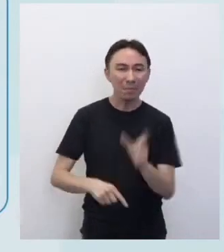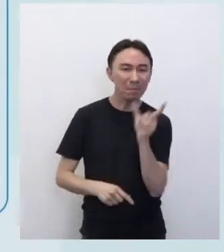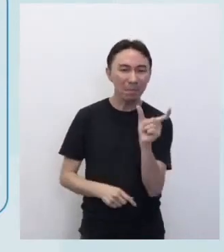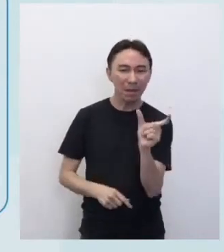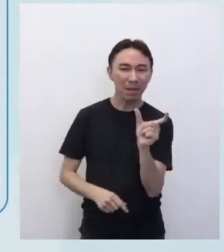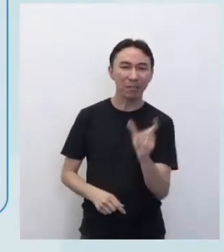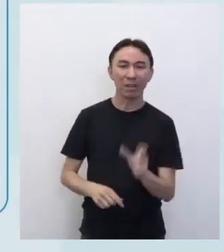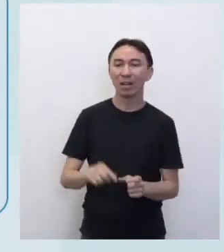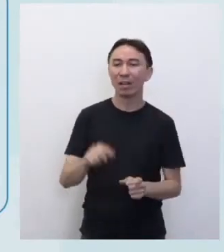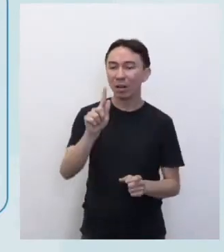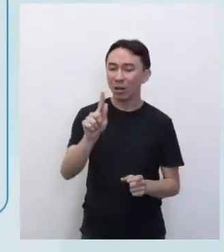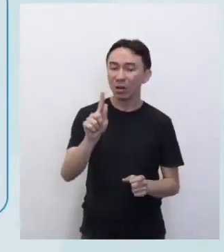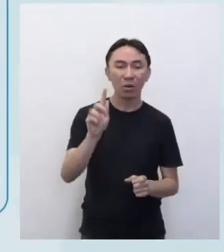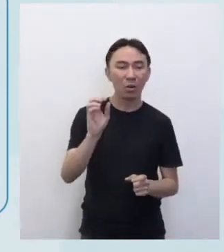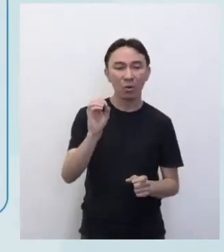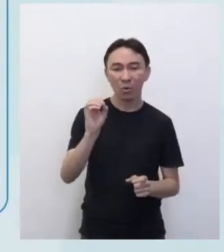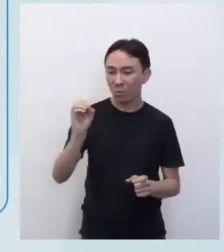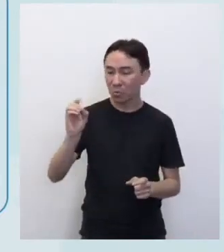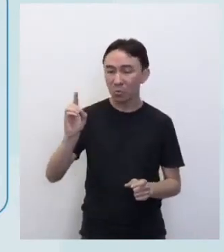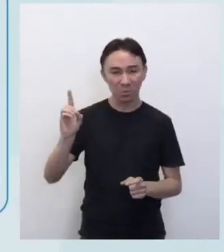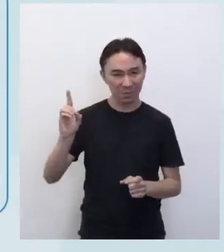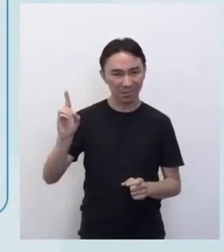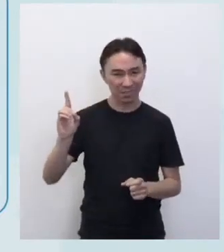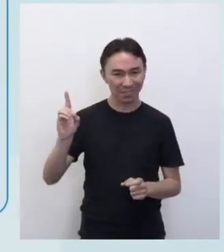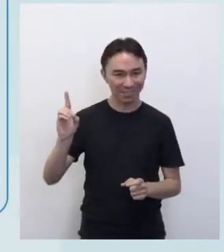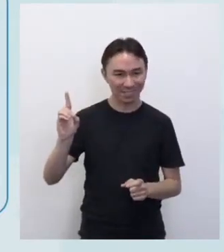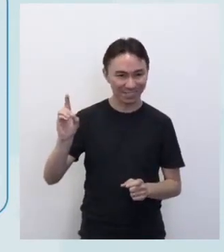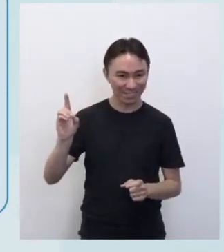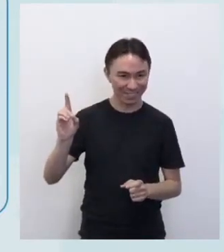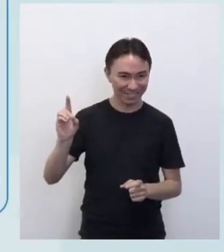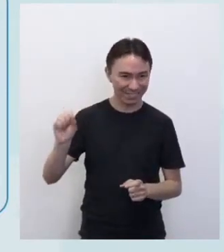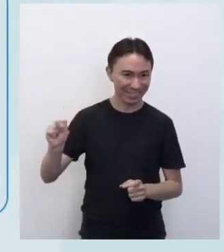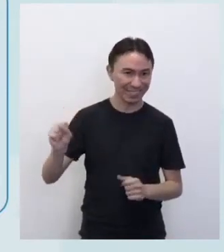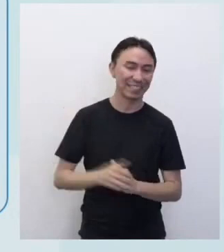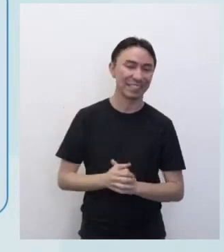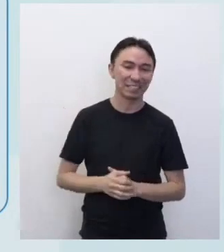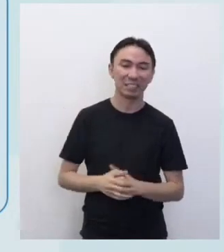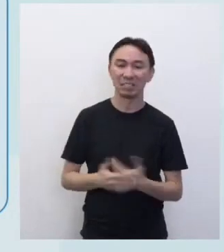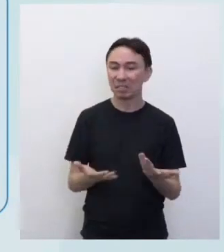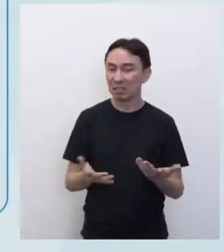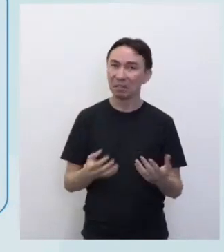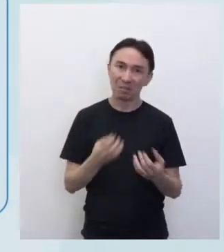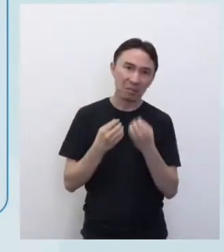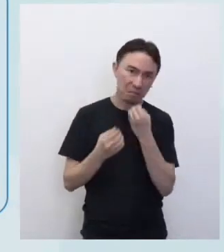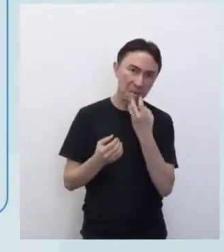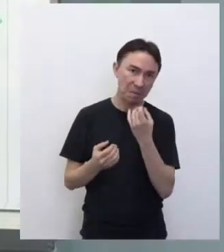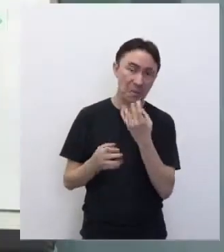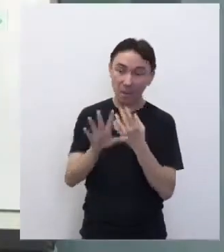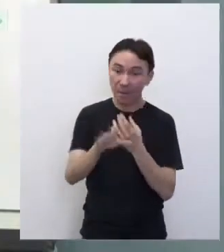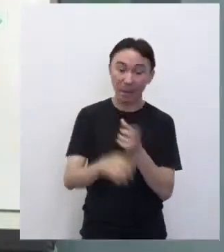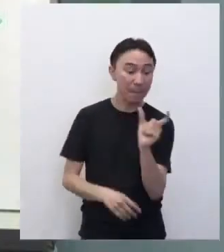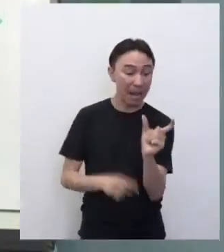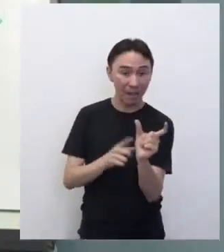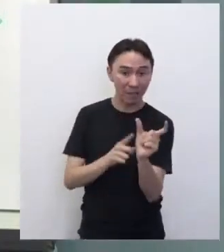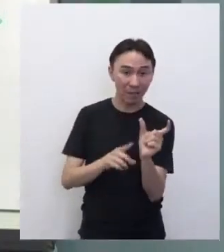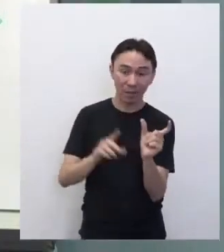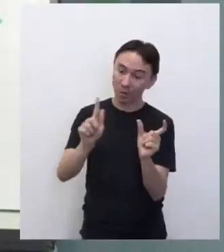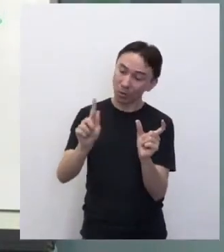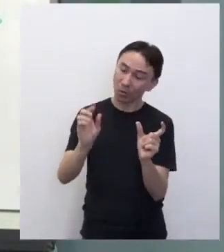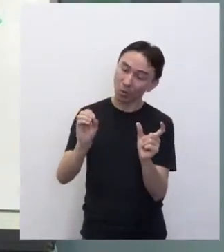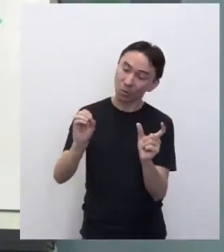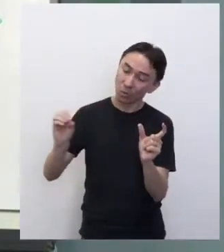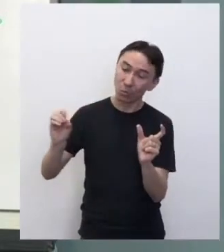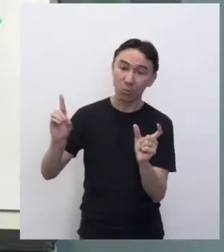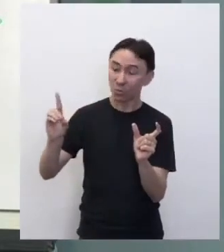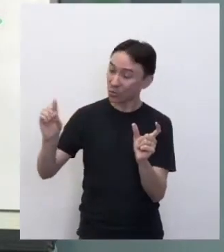é uma palavra que normalmente a gente conhece como um adjetivo, né, Ed? Uhum. Good, good, de bom. Mas goods aí no plural, com esse Szinho,